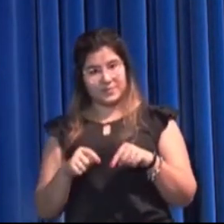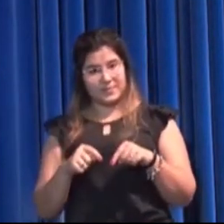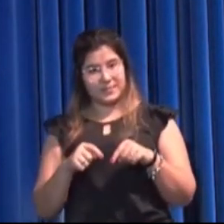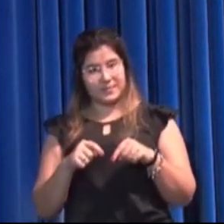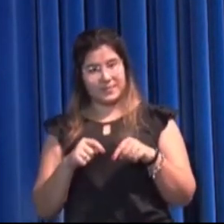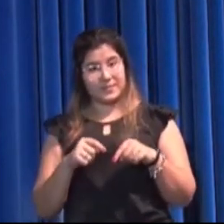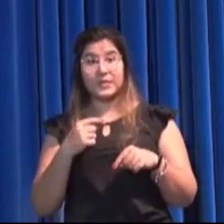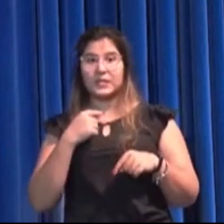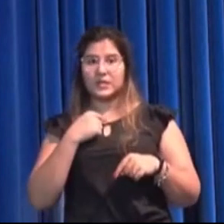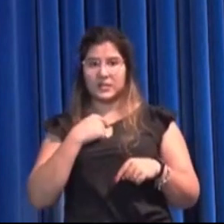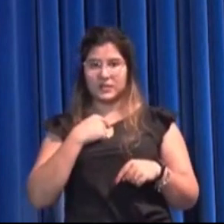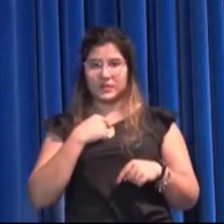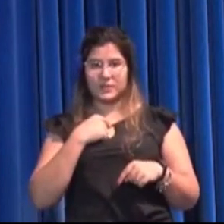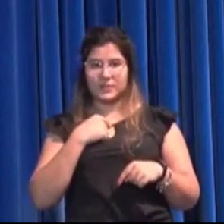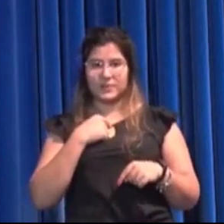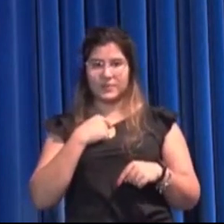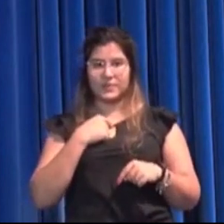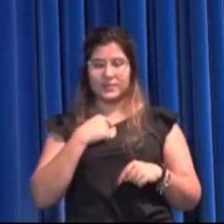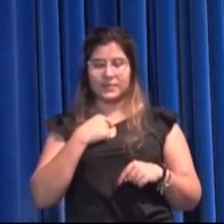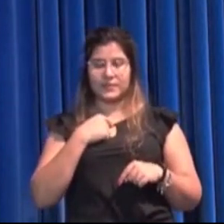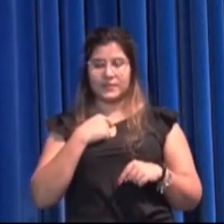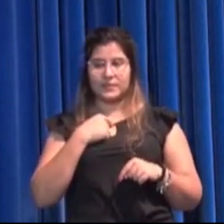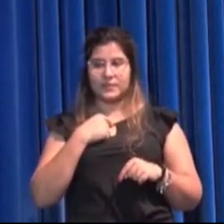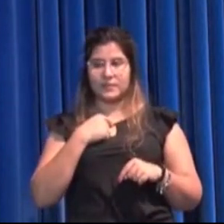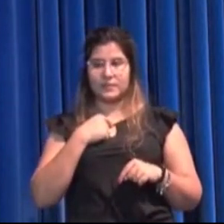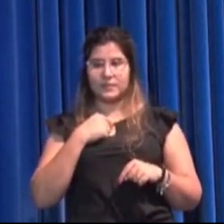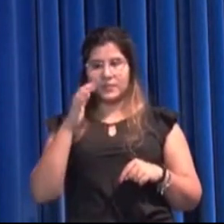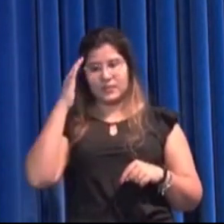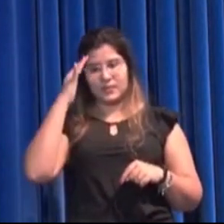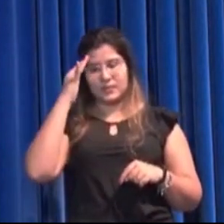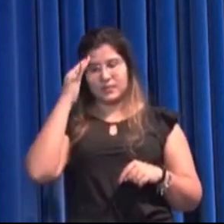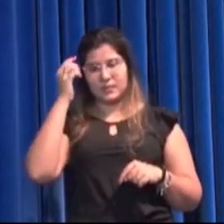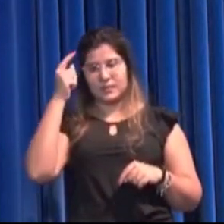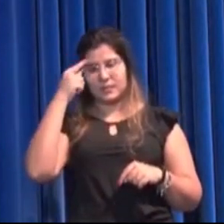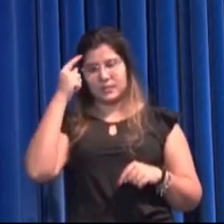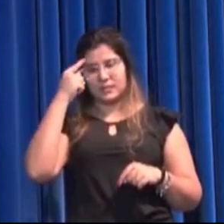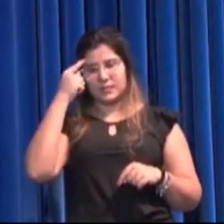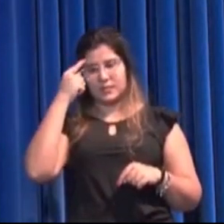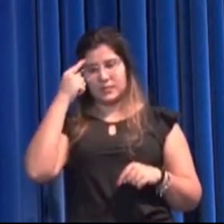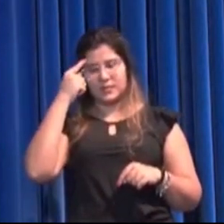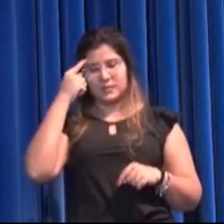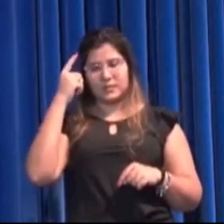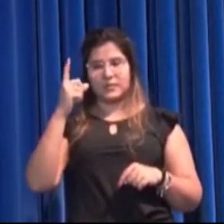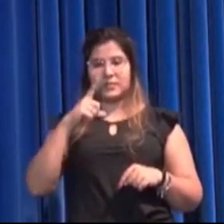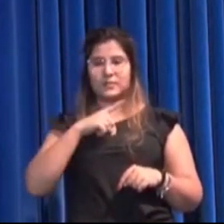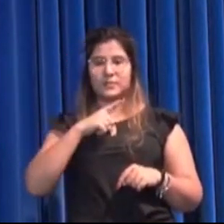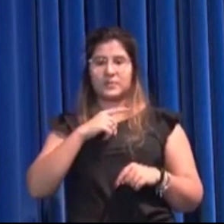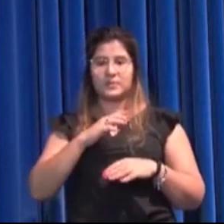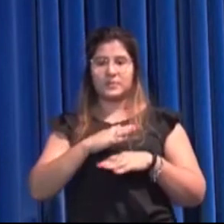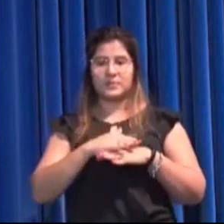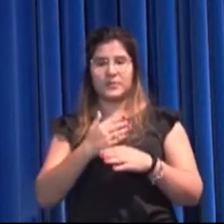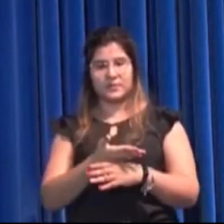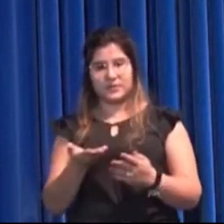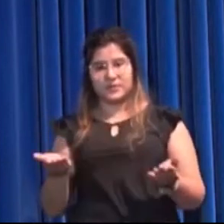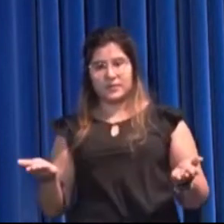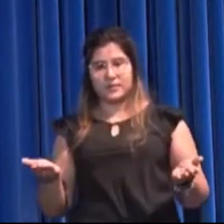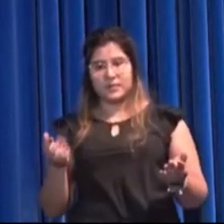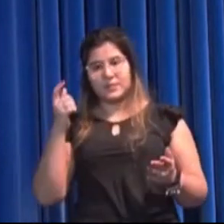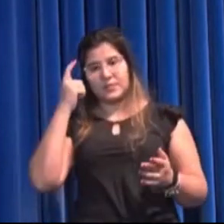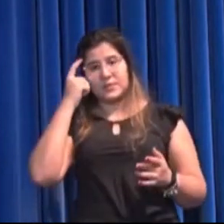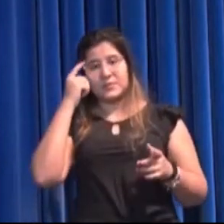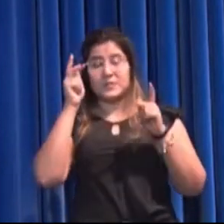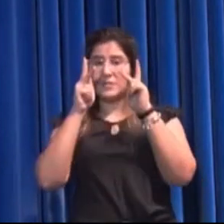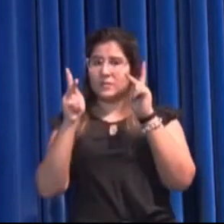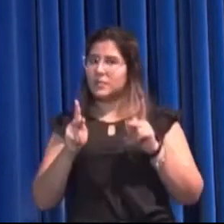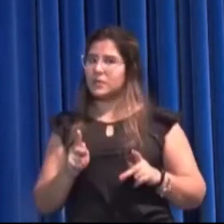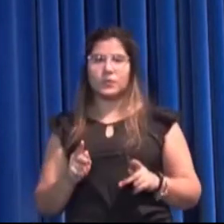Eu é que sei que pensamentos tenho a vosso respeito, diz o Senhor, pensamentos de paz e não